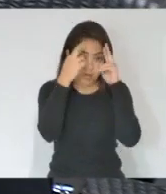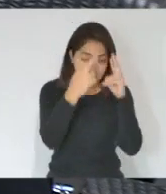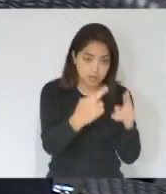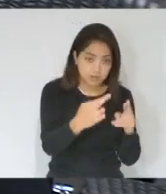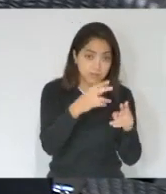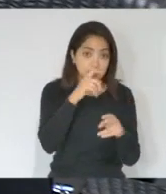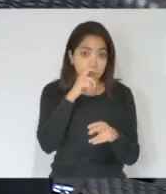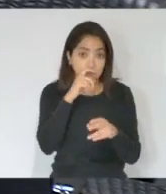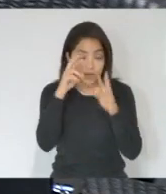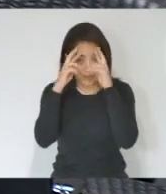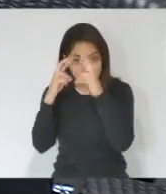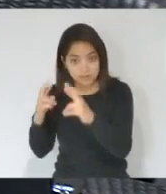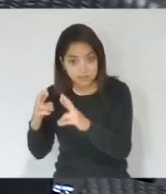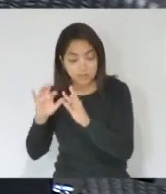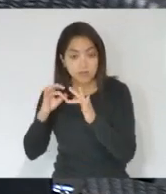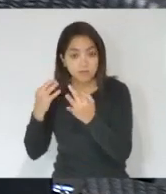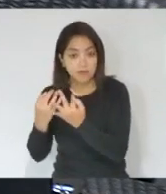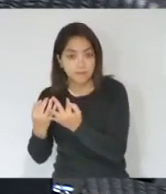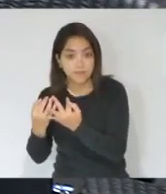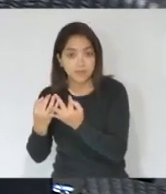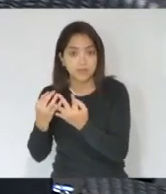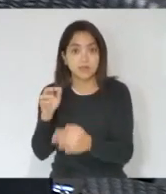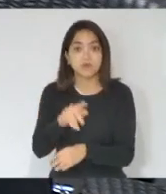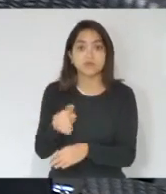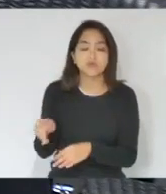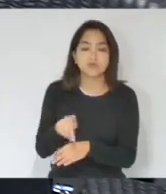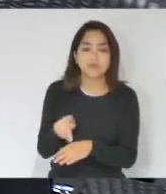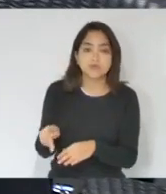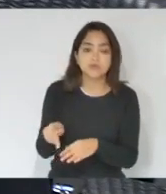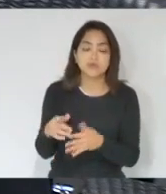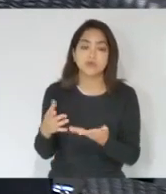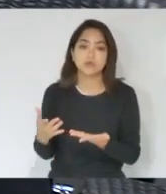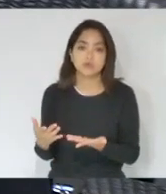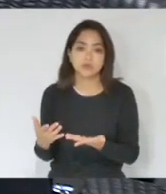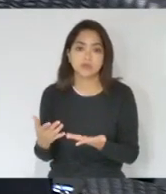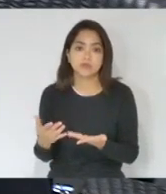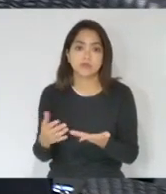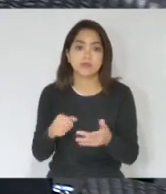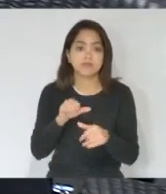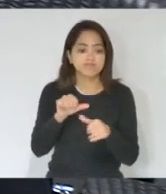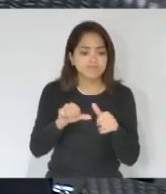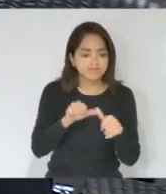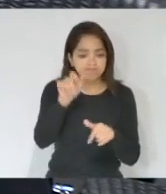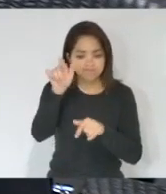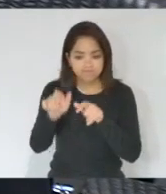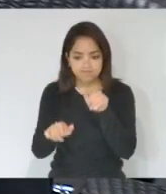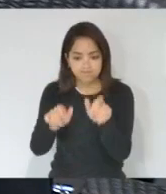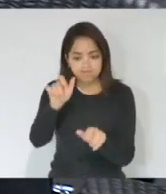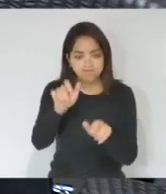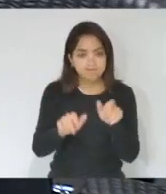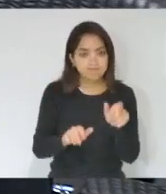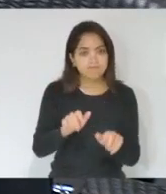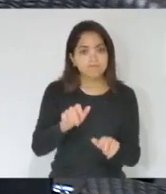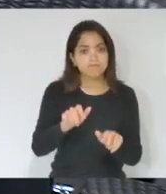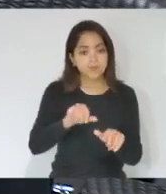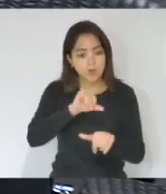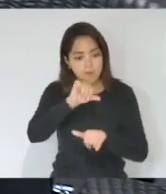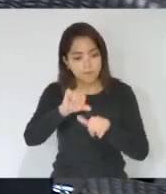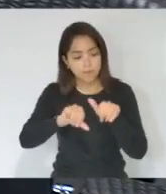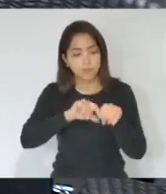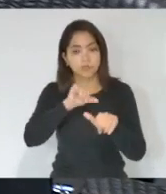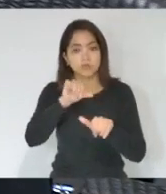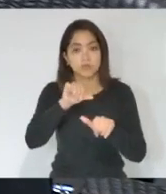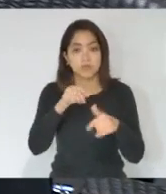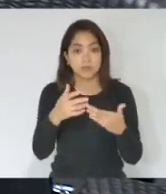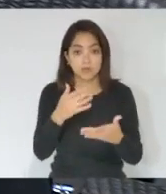à família, aos professores, e ele transforma-se num cidadão para o mundo. Então, a partir desse momento, eu